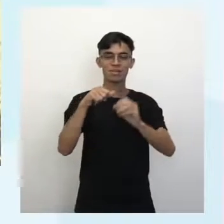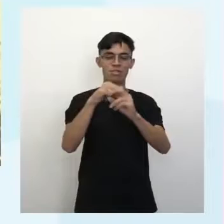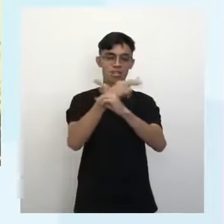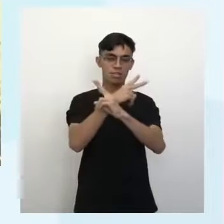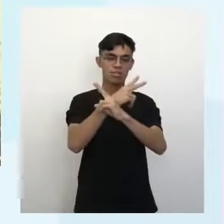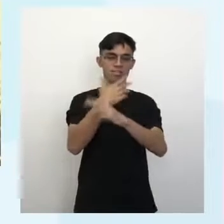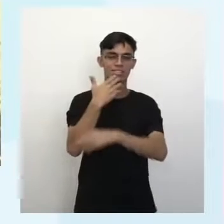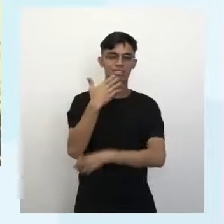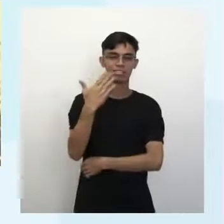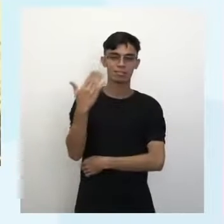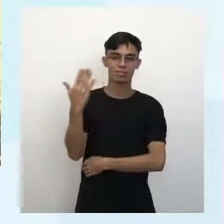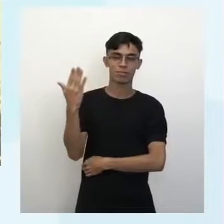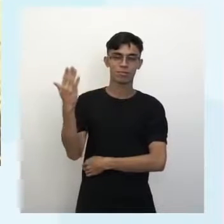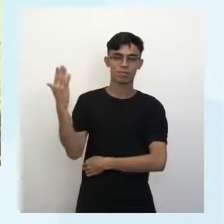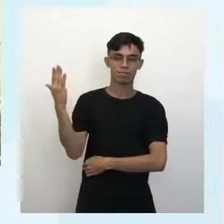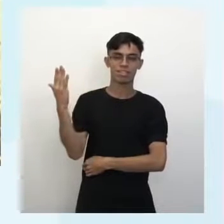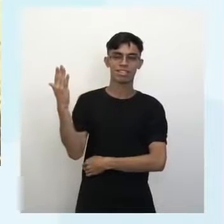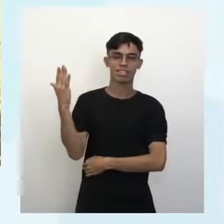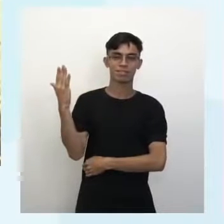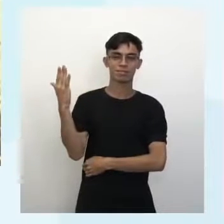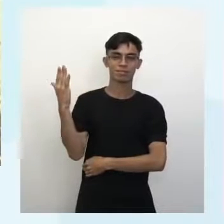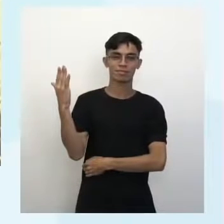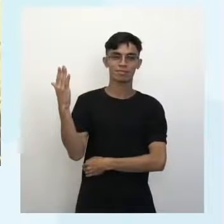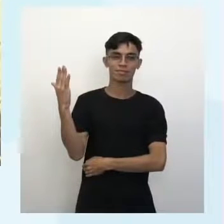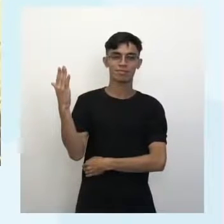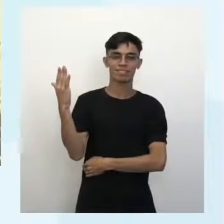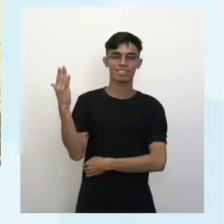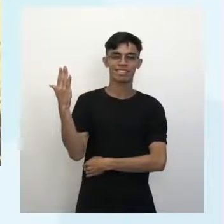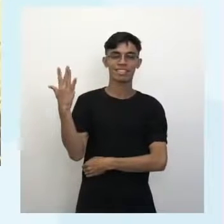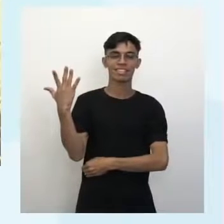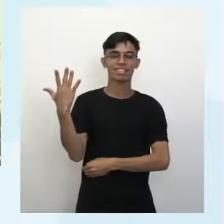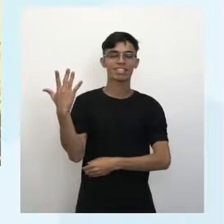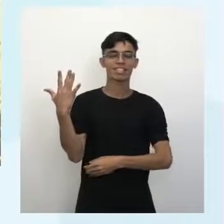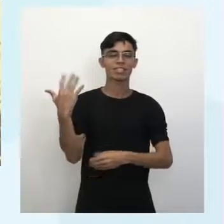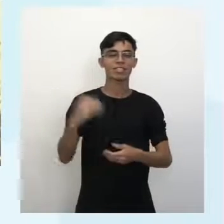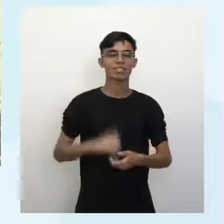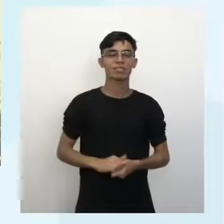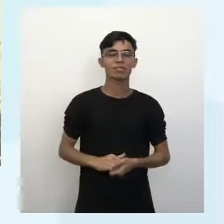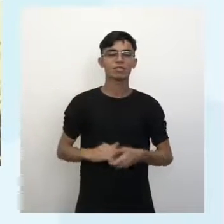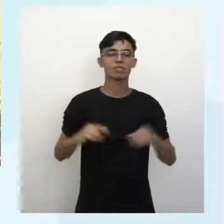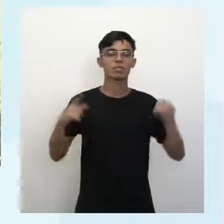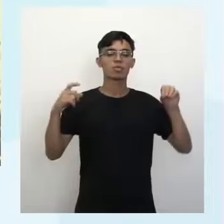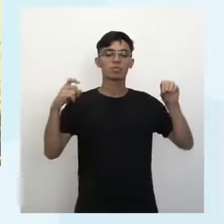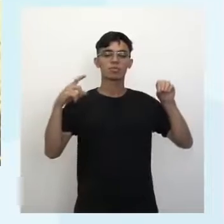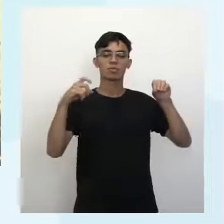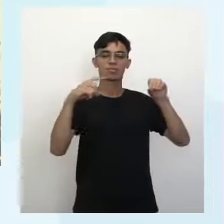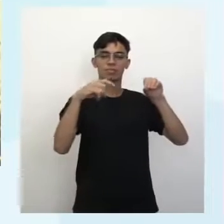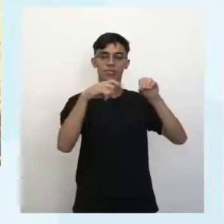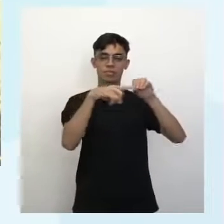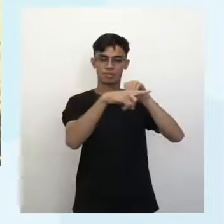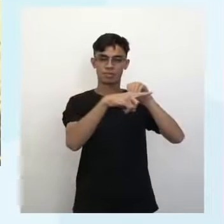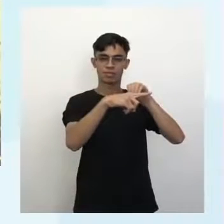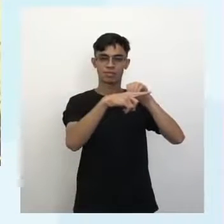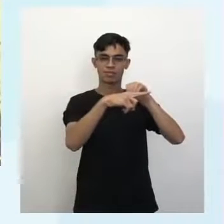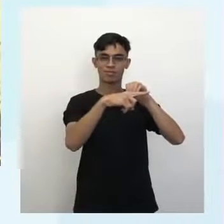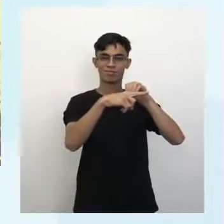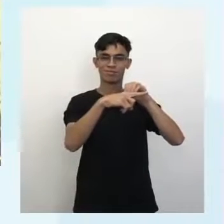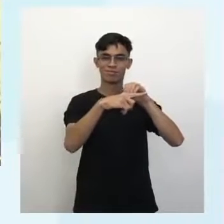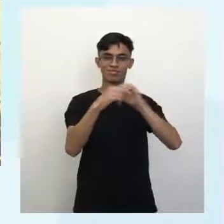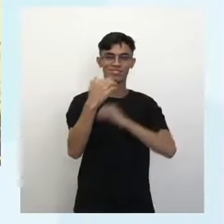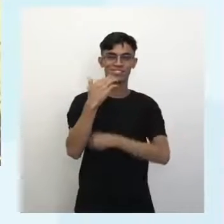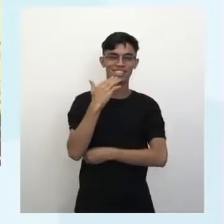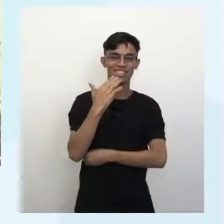aqui, ó. Tá bom? E o espermatozoide é esse carinha aqui. Né? Quando ele for entrar